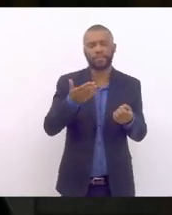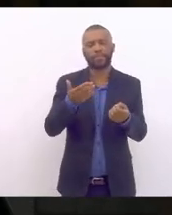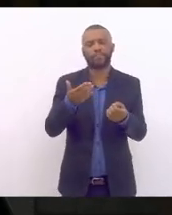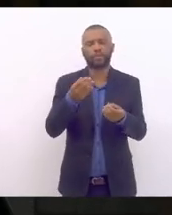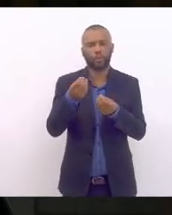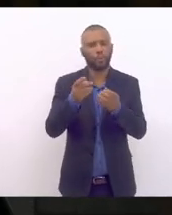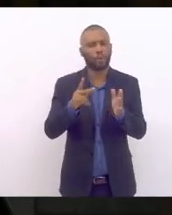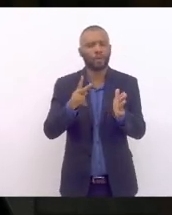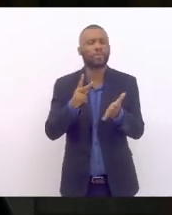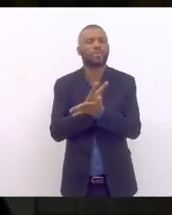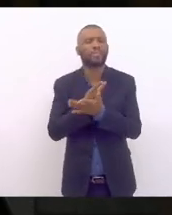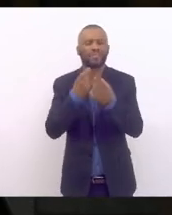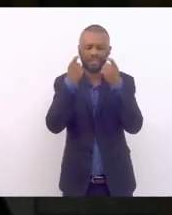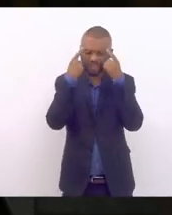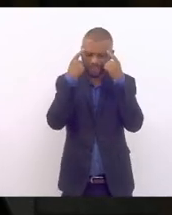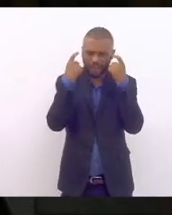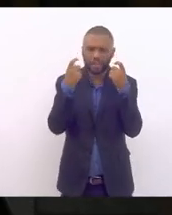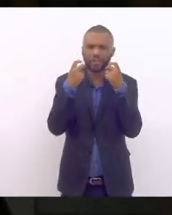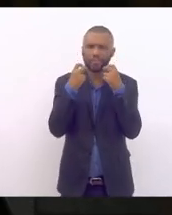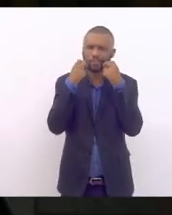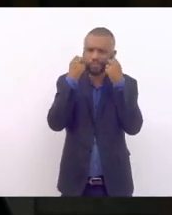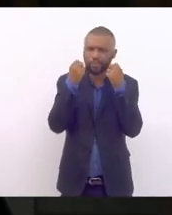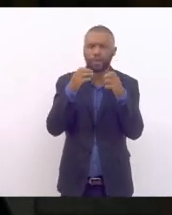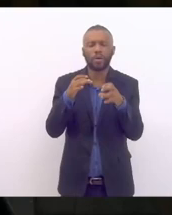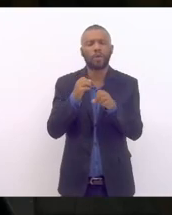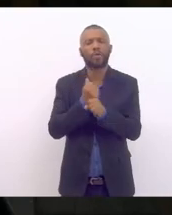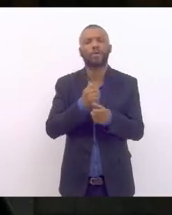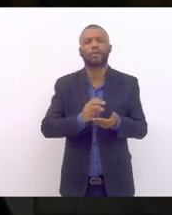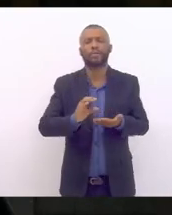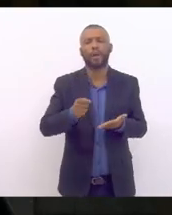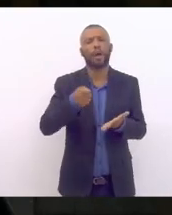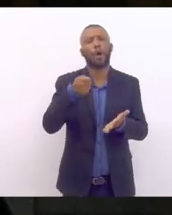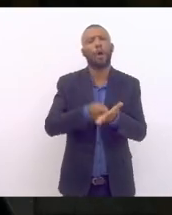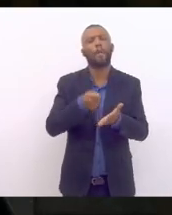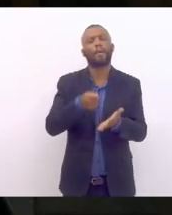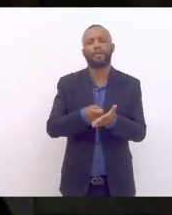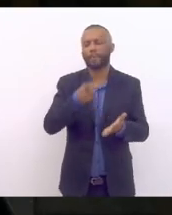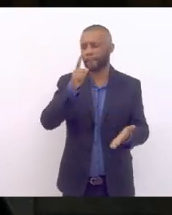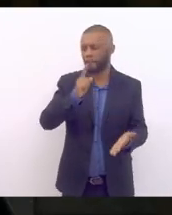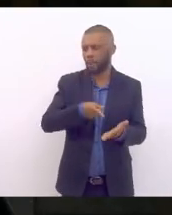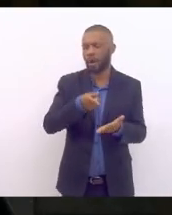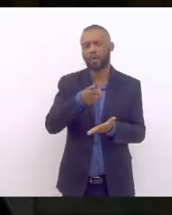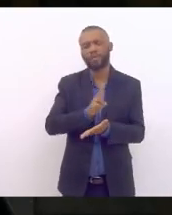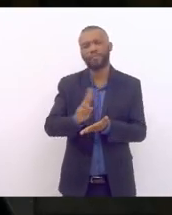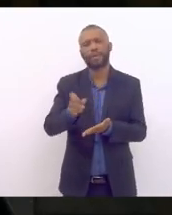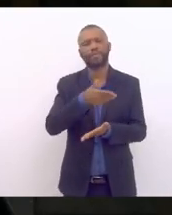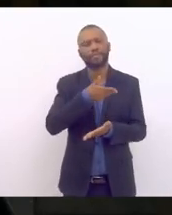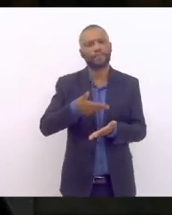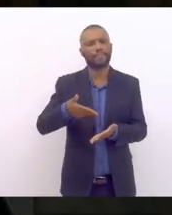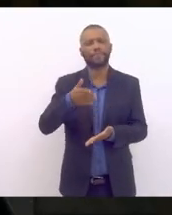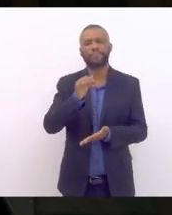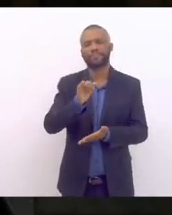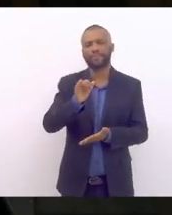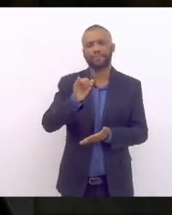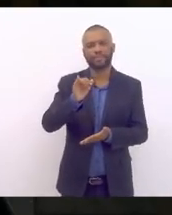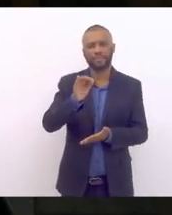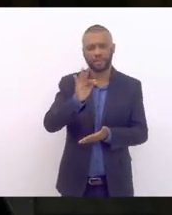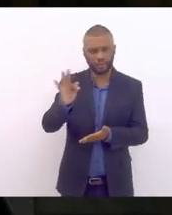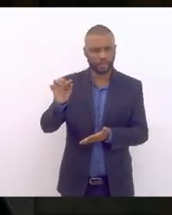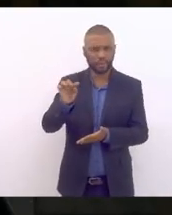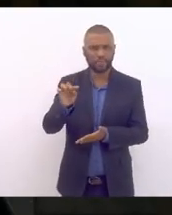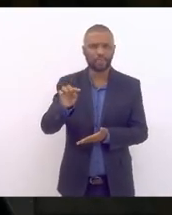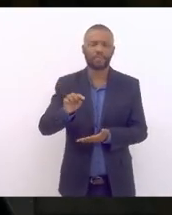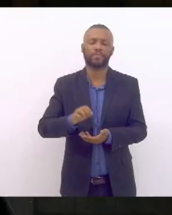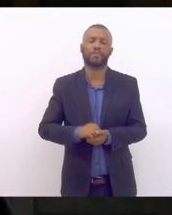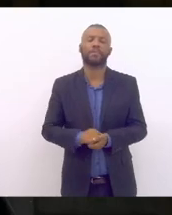nos constante dos violentos constrangimento orçamentários impostos às universidades federais e institutos federais Professor Rafael